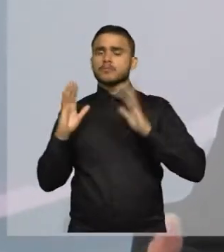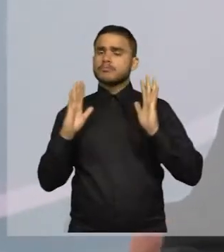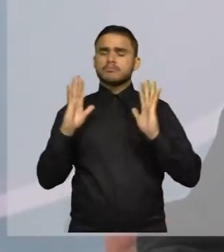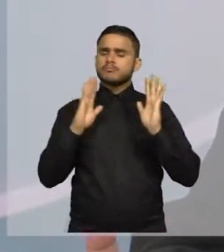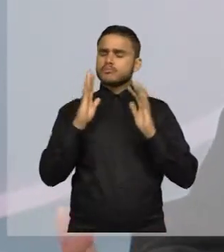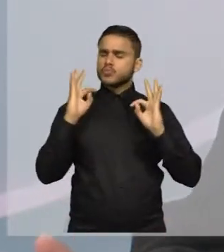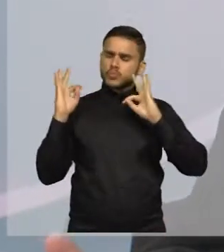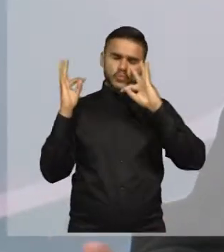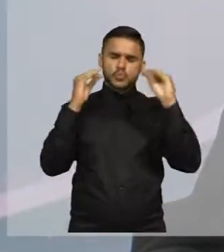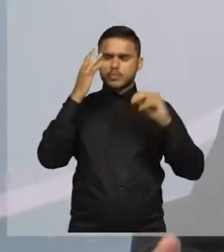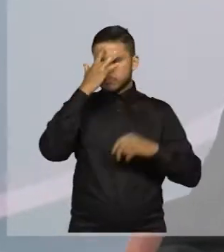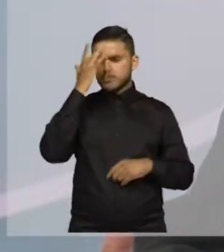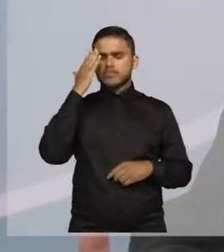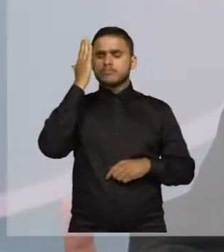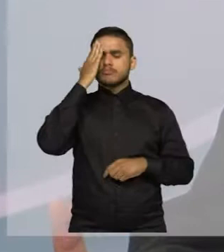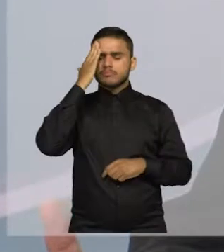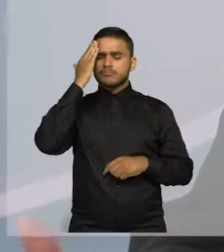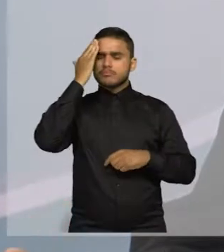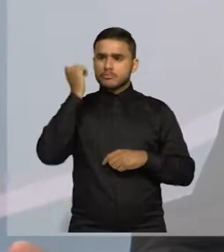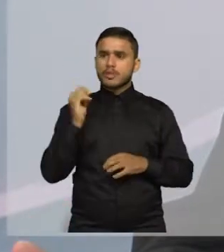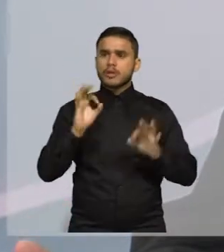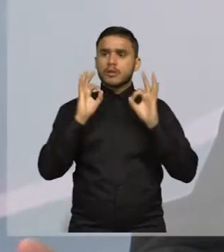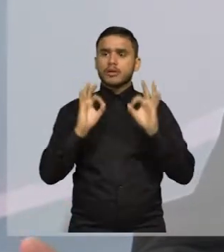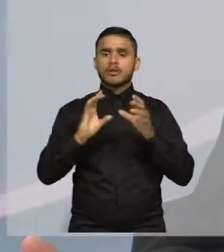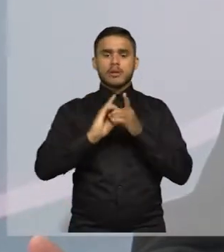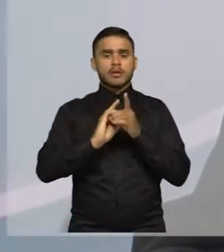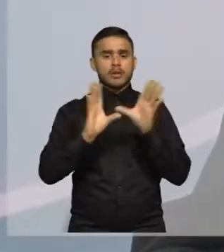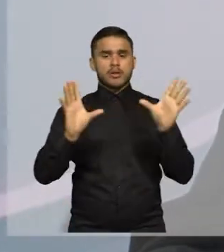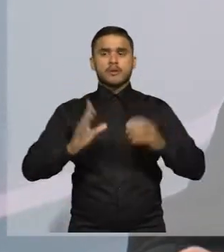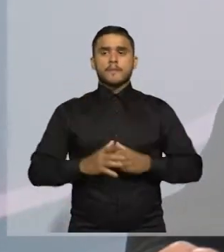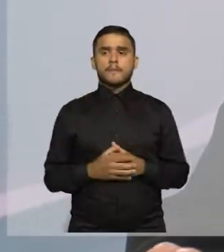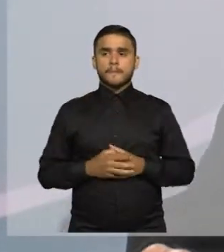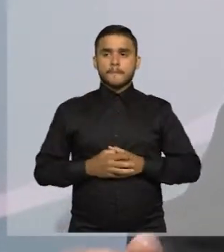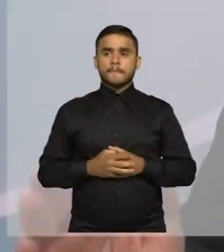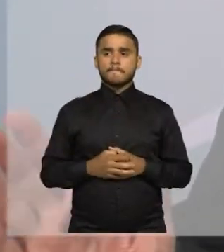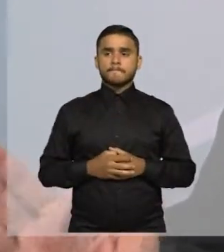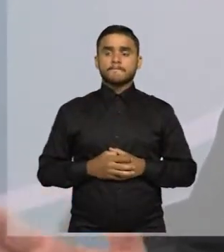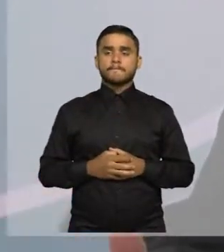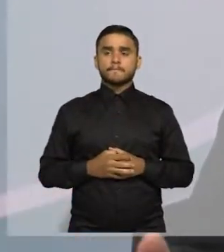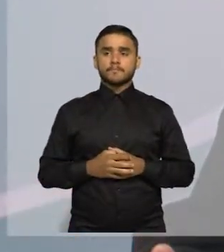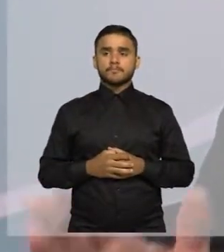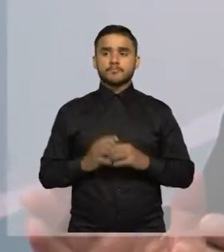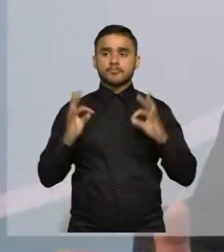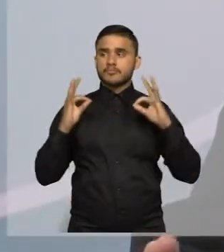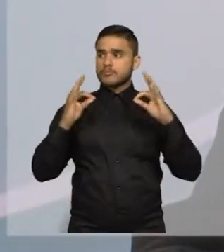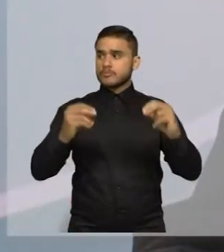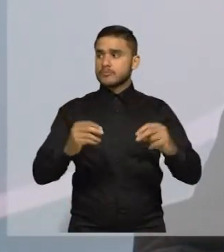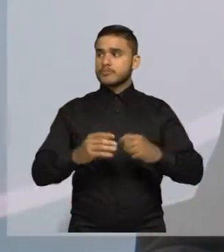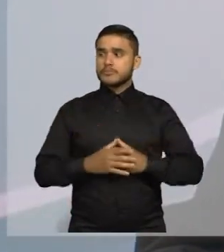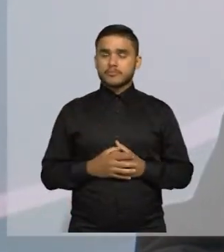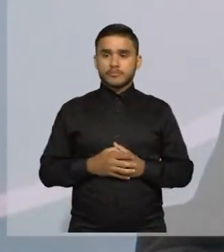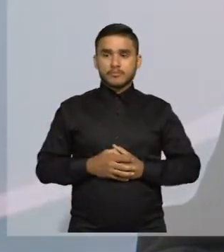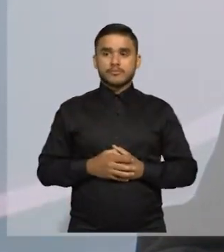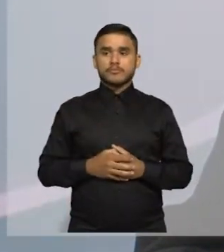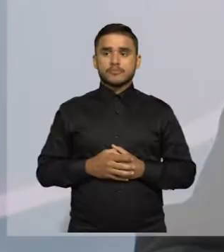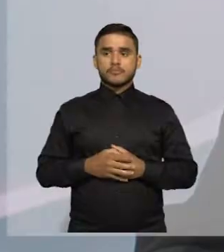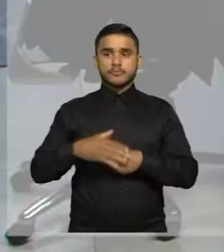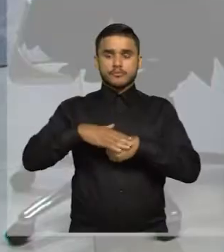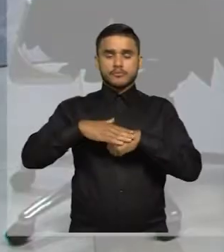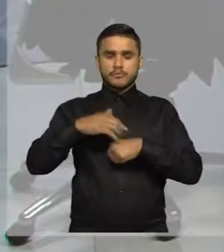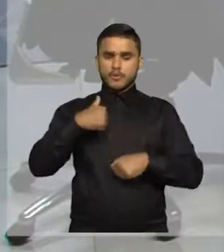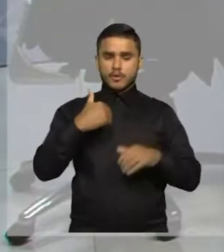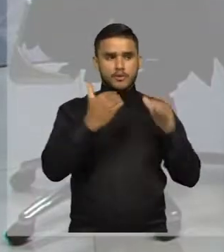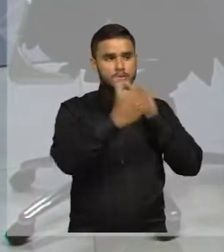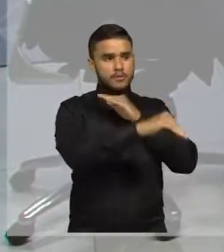você não precisa regar nada, todas as pessoas entendem o que é democracia, mas olha aqui, todas as pessoas todas as pessoas eu não concordei cumprem... com esse